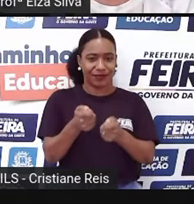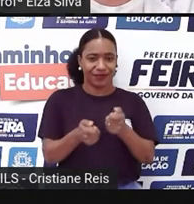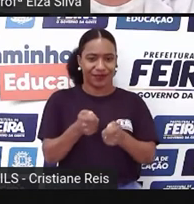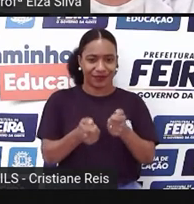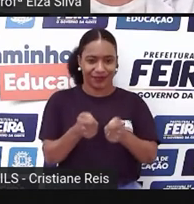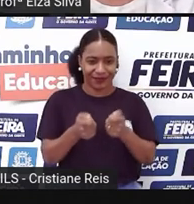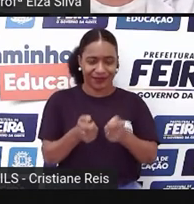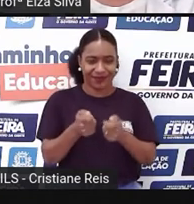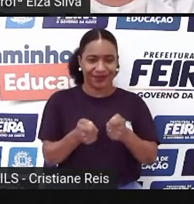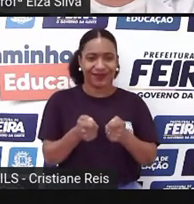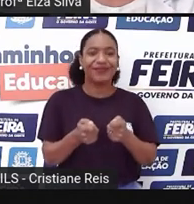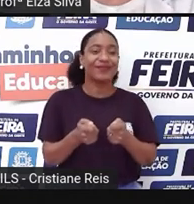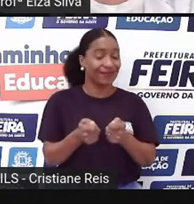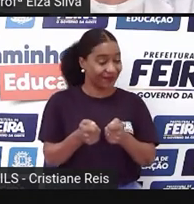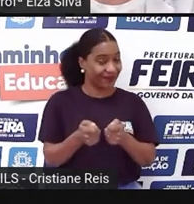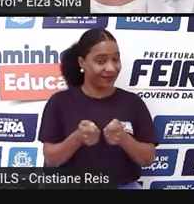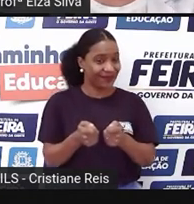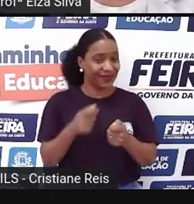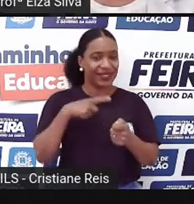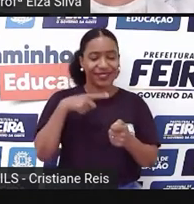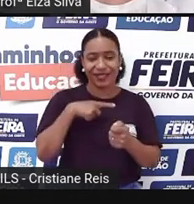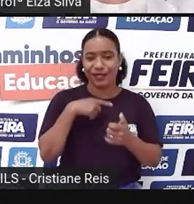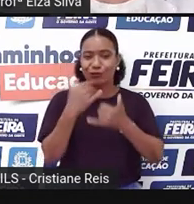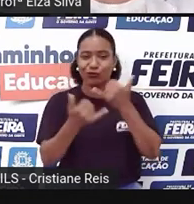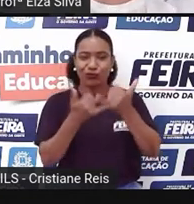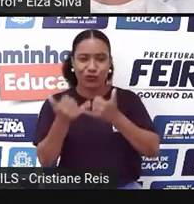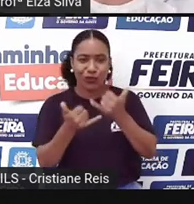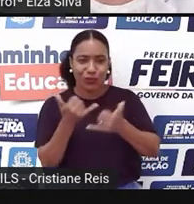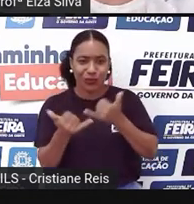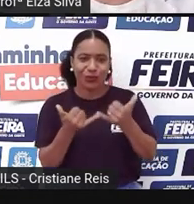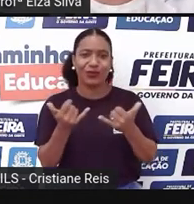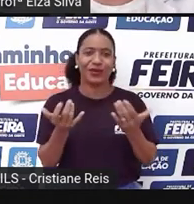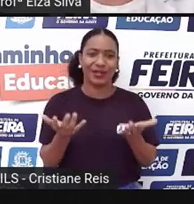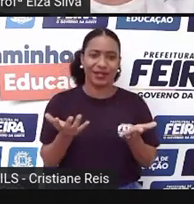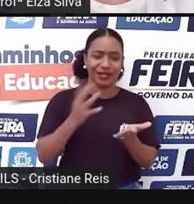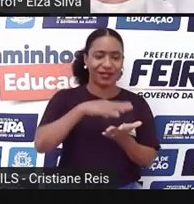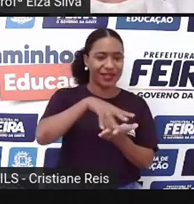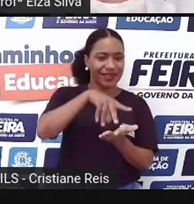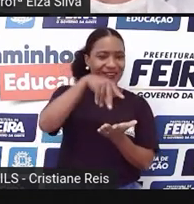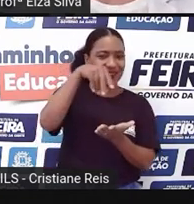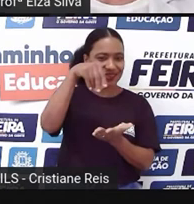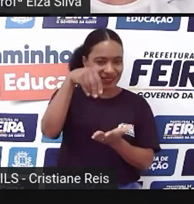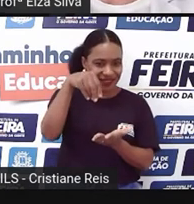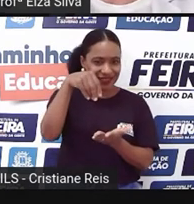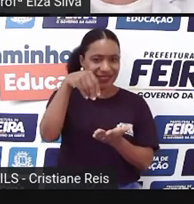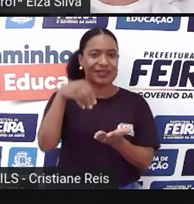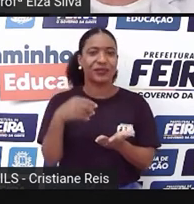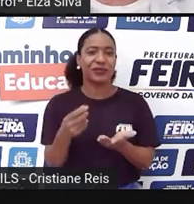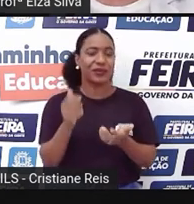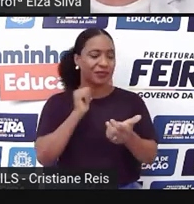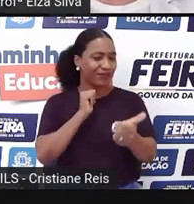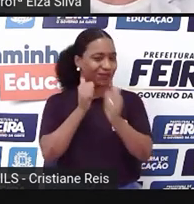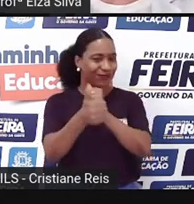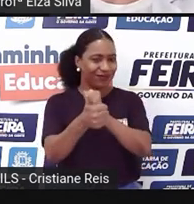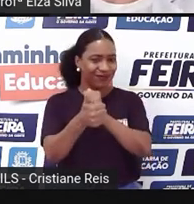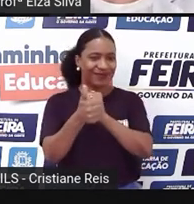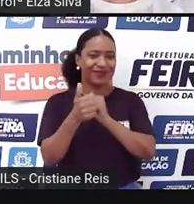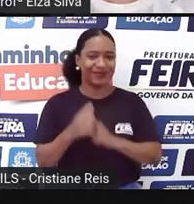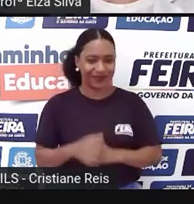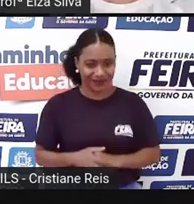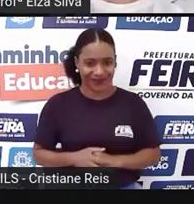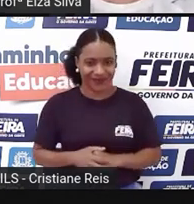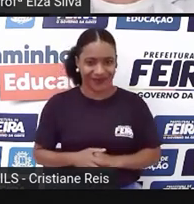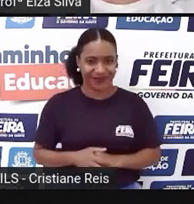essa própria palavra aqui, que são jogos, arts, que é arte, sports, que é esporte.